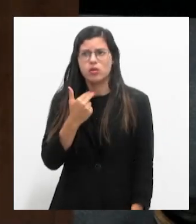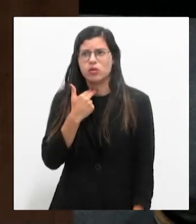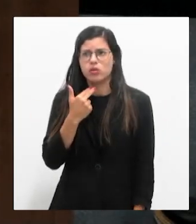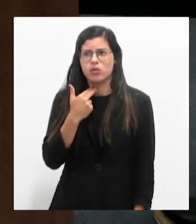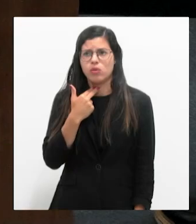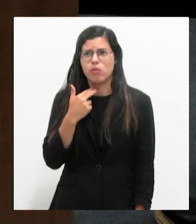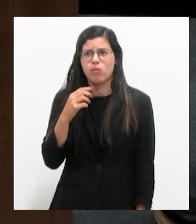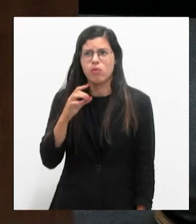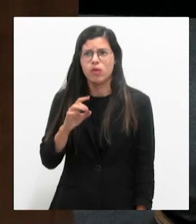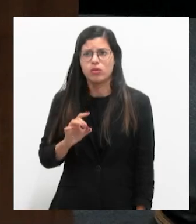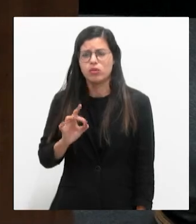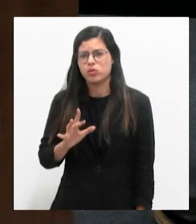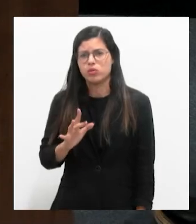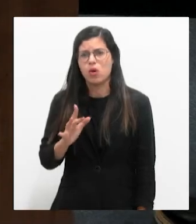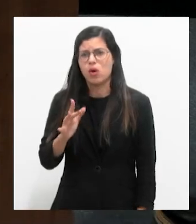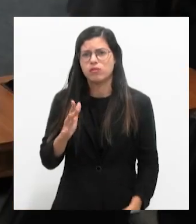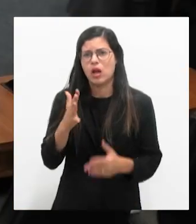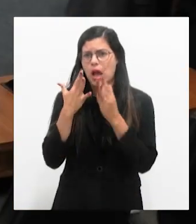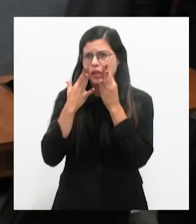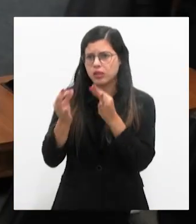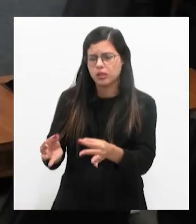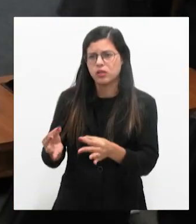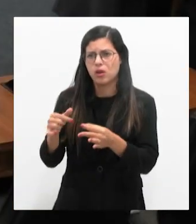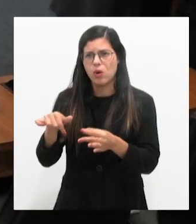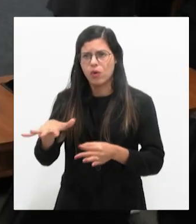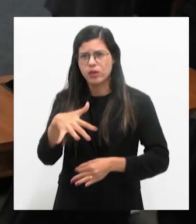nas eleições. Obrigada, presidente.